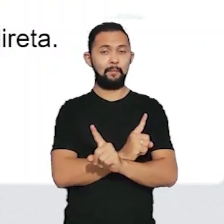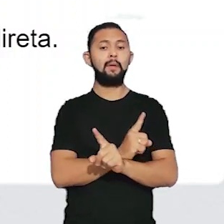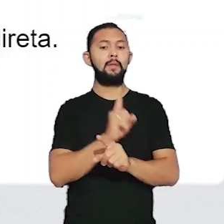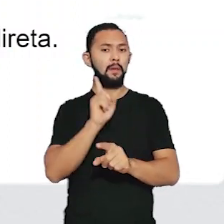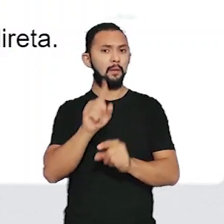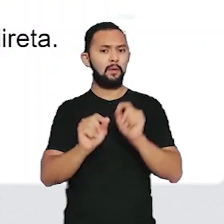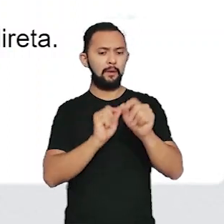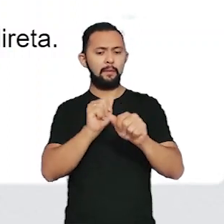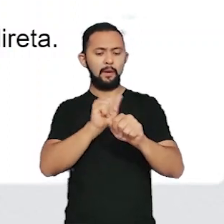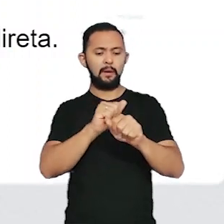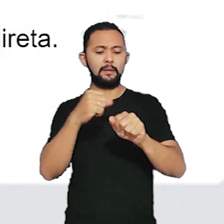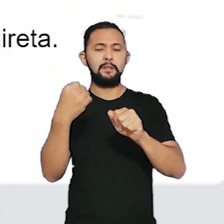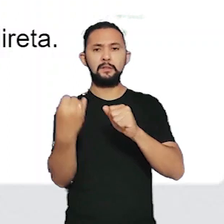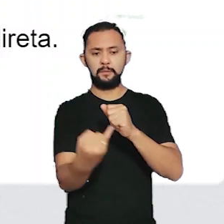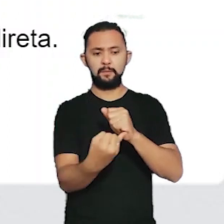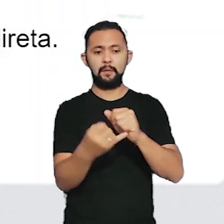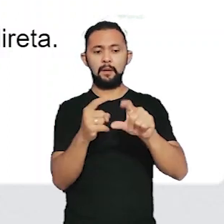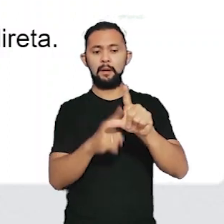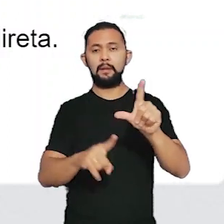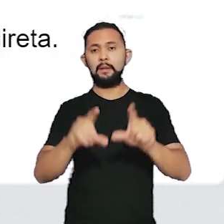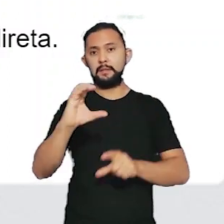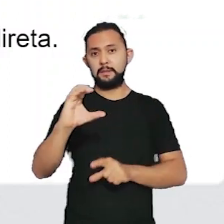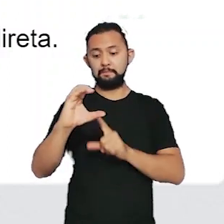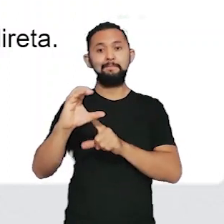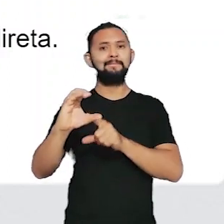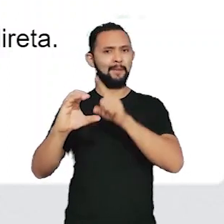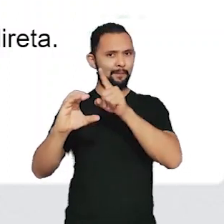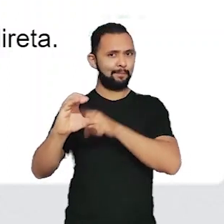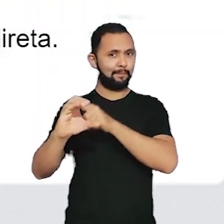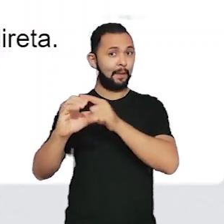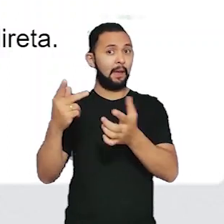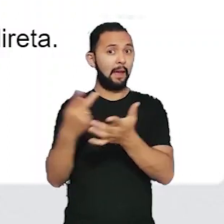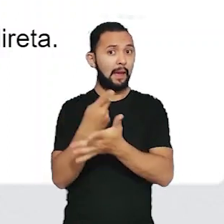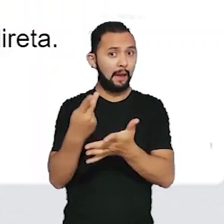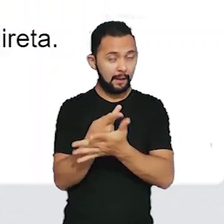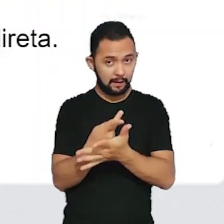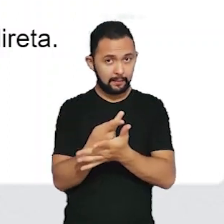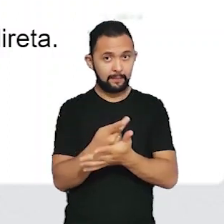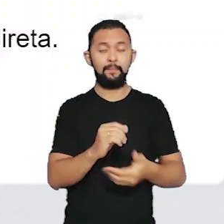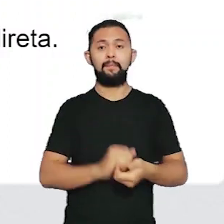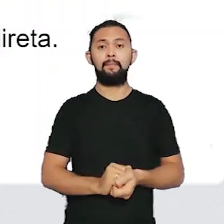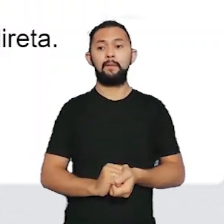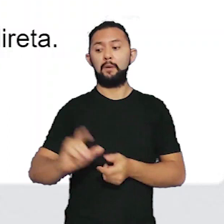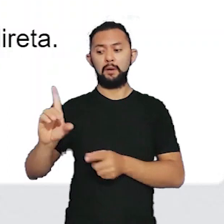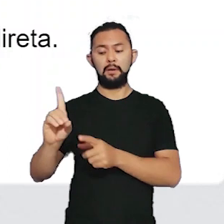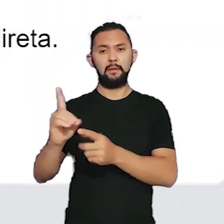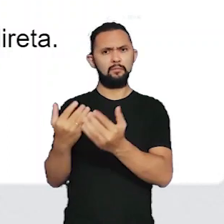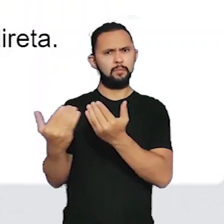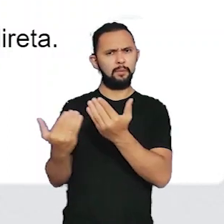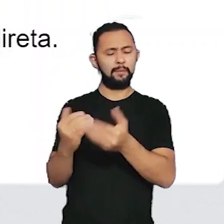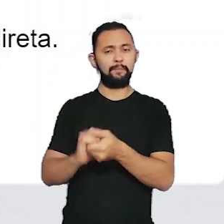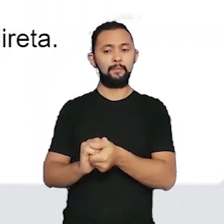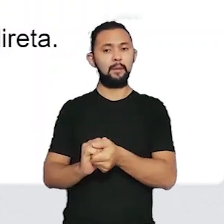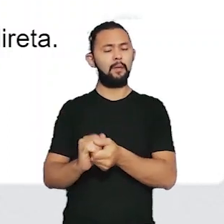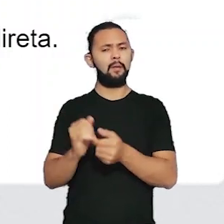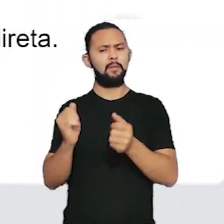oração adjetiva. Então, a letra C, ela está errada. Vamos analisar a letra D. Já que é improvável que o